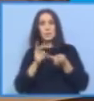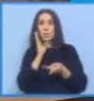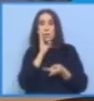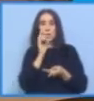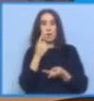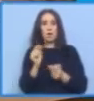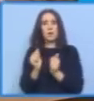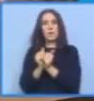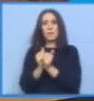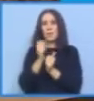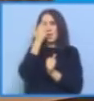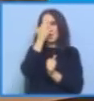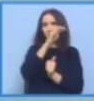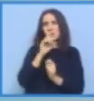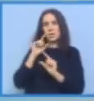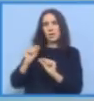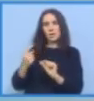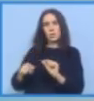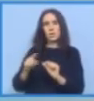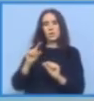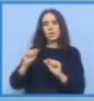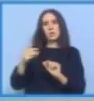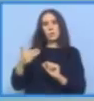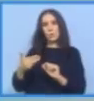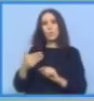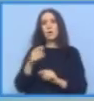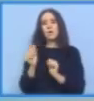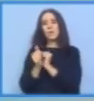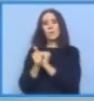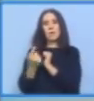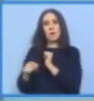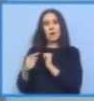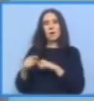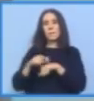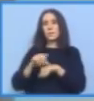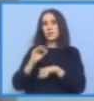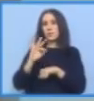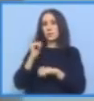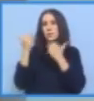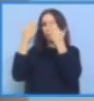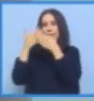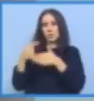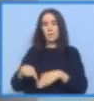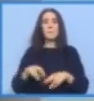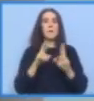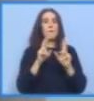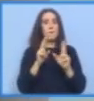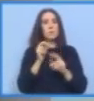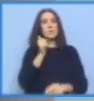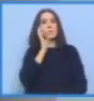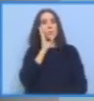logo, acompanhe-nos também na rádio, na Antena 1, onde lhe fazemos companhia, é pelas 22h45.